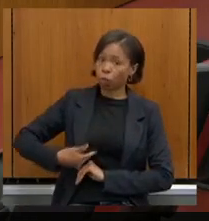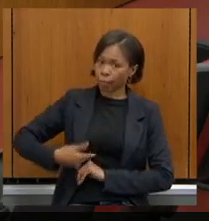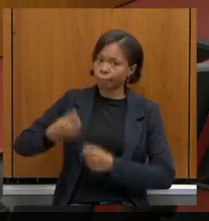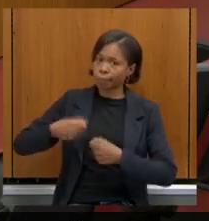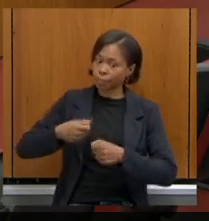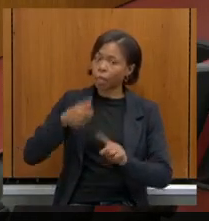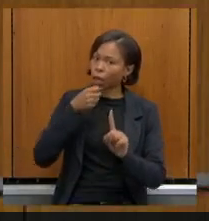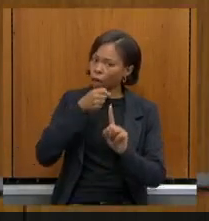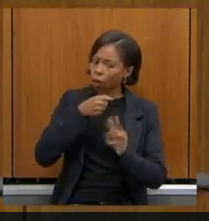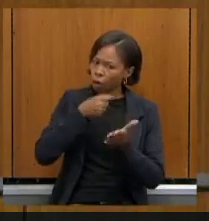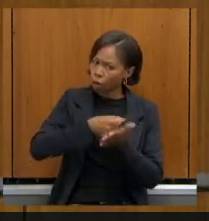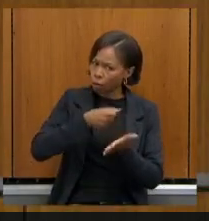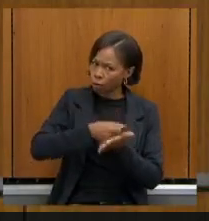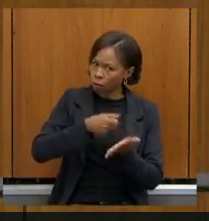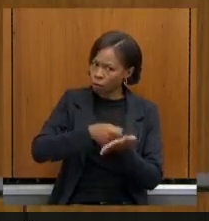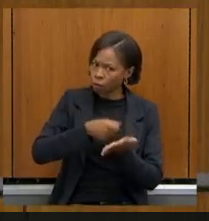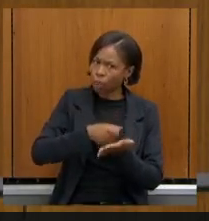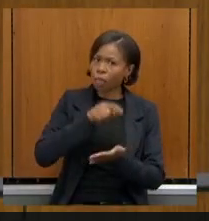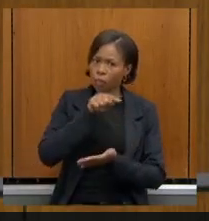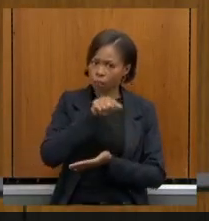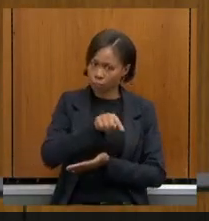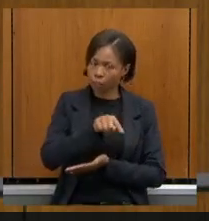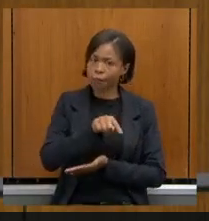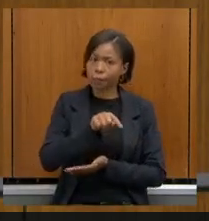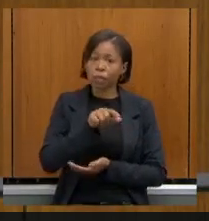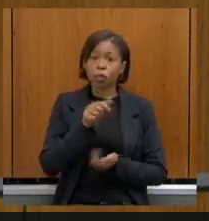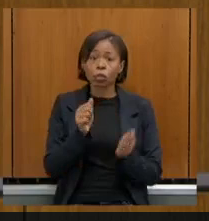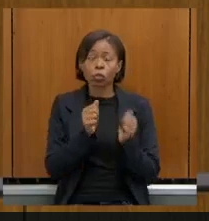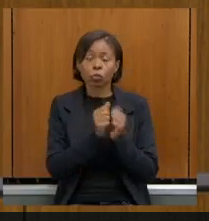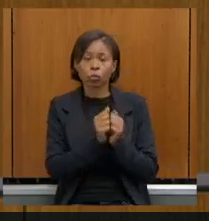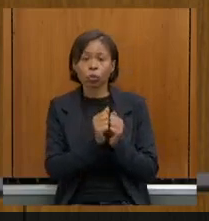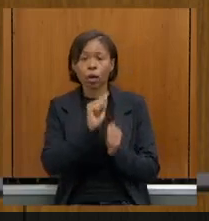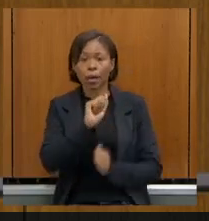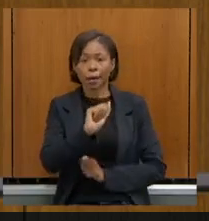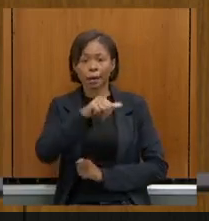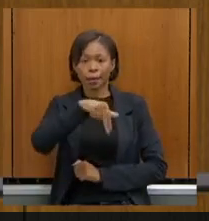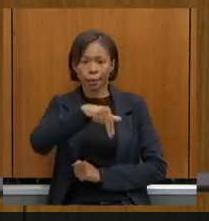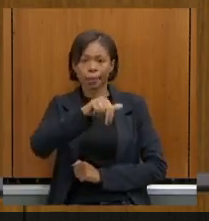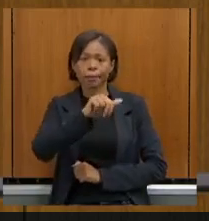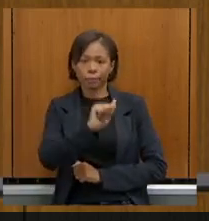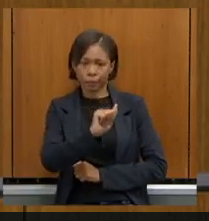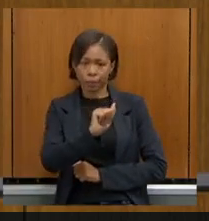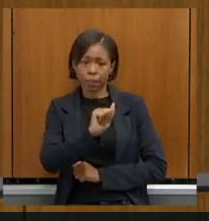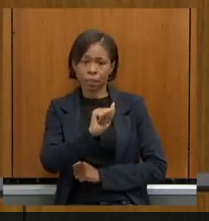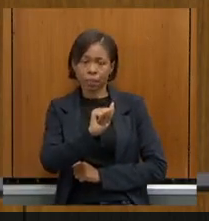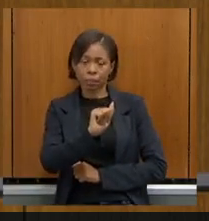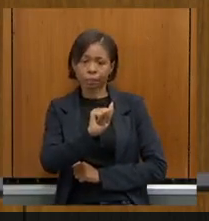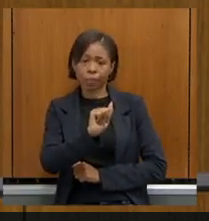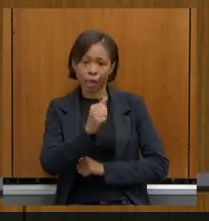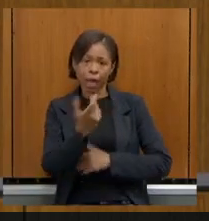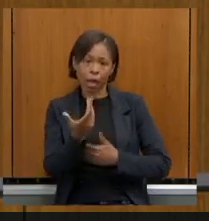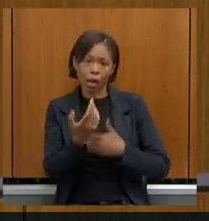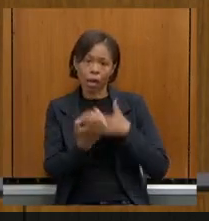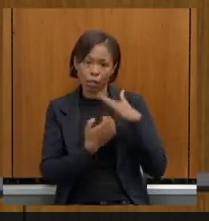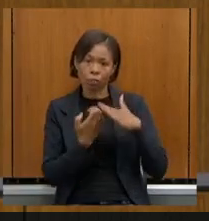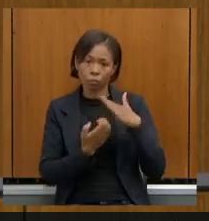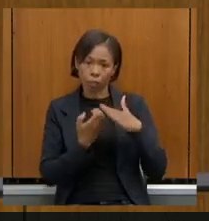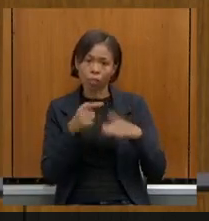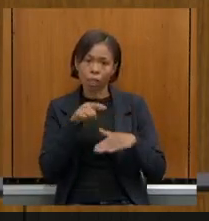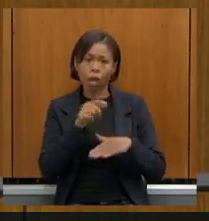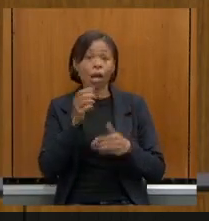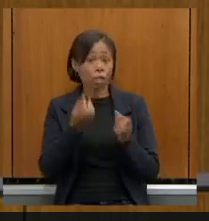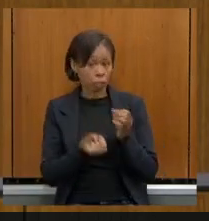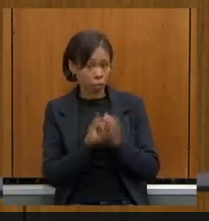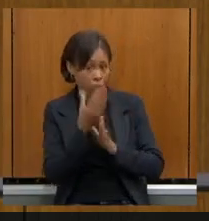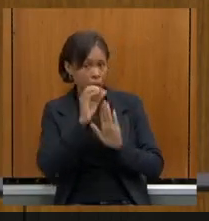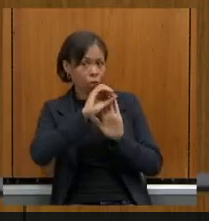essa questão junto a ONS a ANA e eles de fato fizeram o ofício foi muito bom